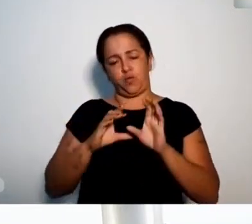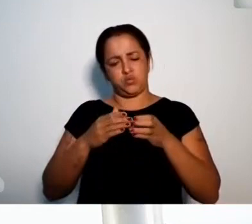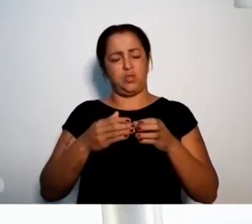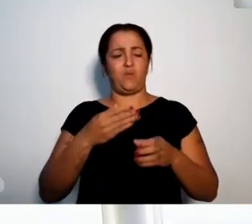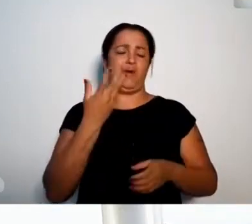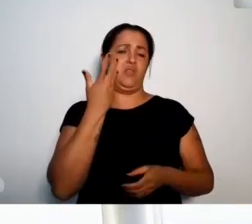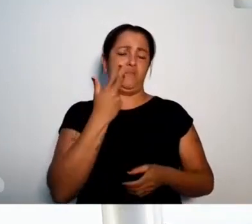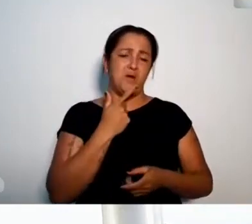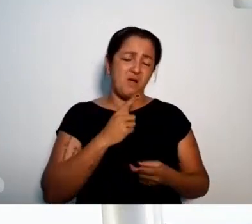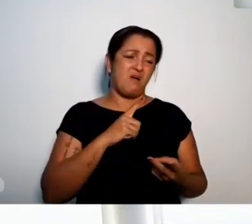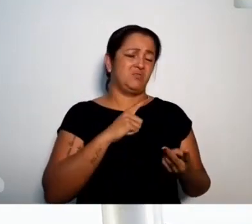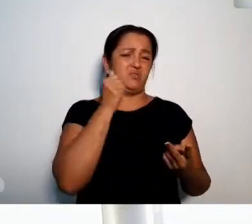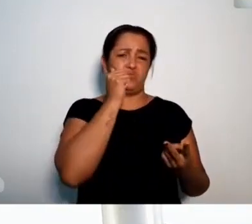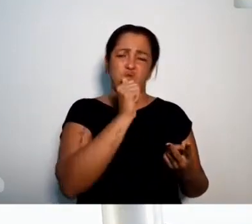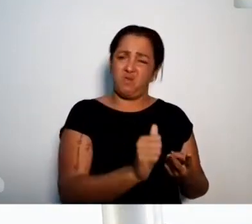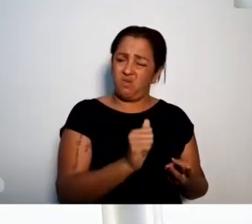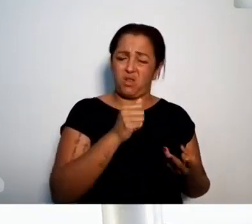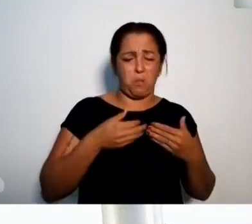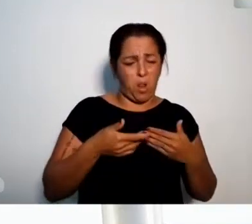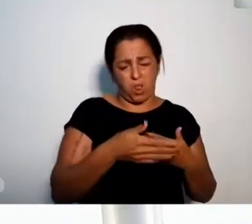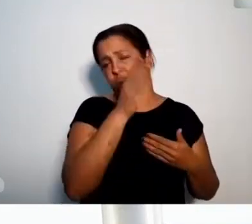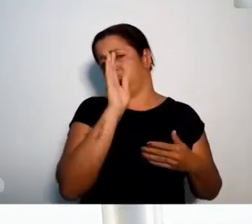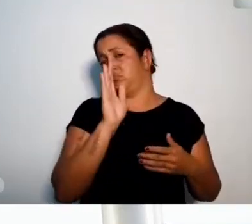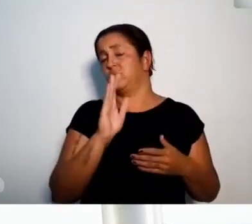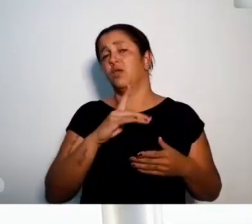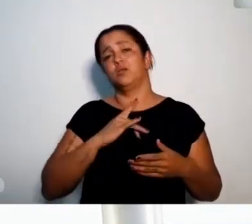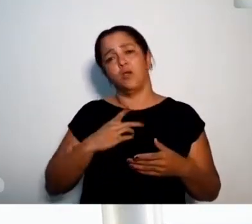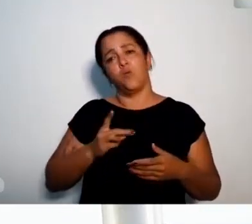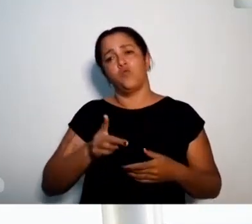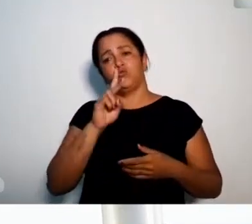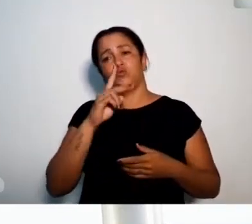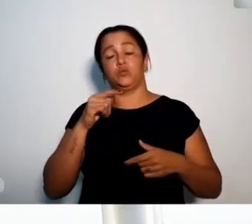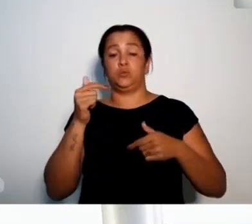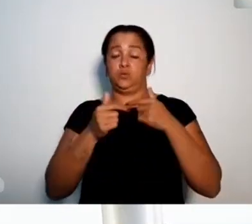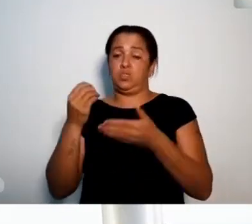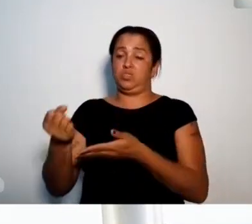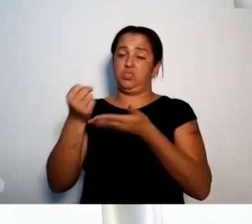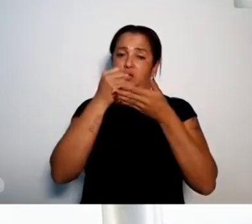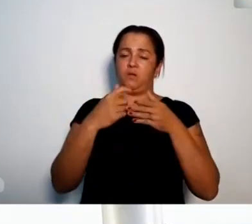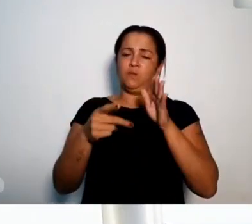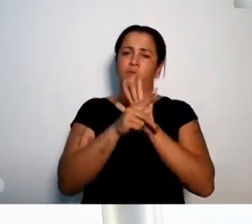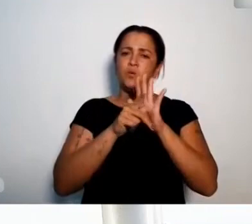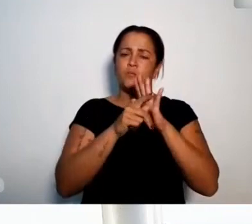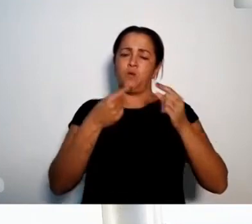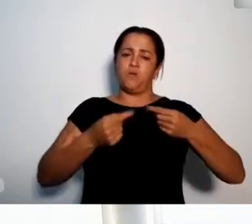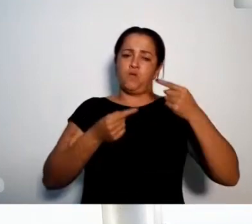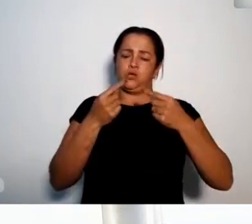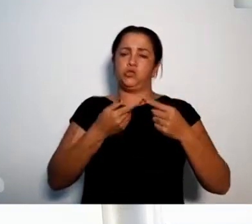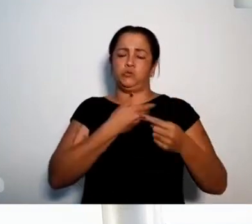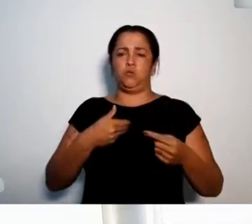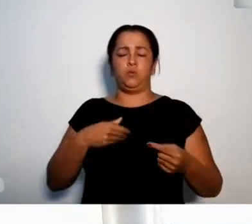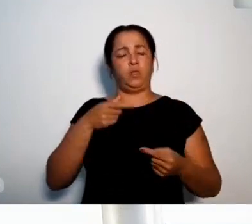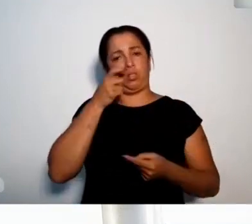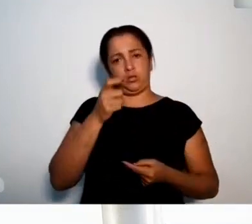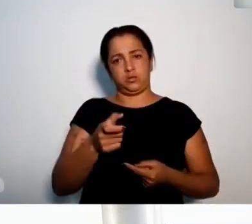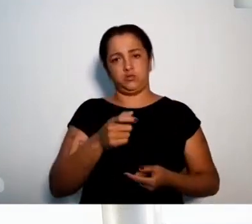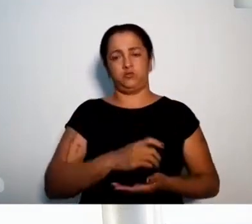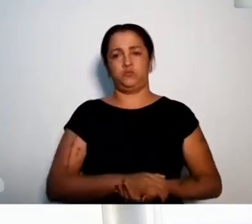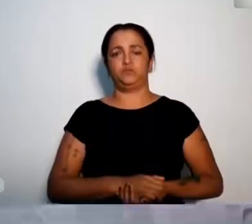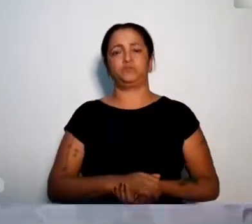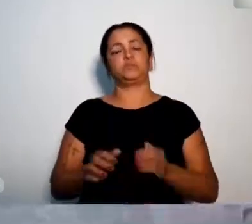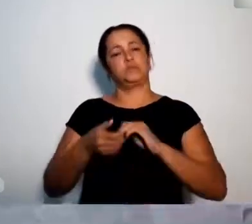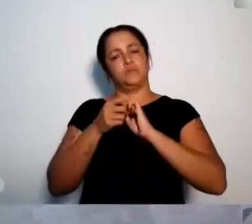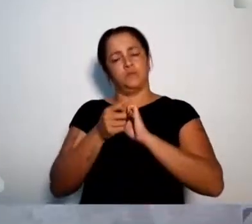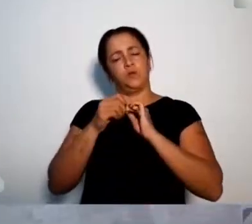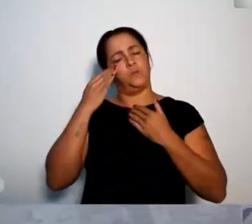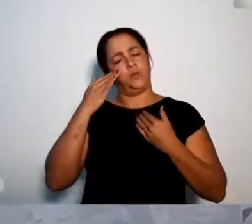das mulheres e assim por diante. Que eles continuem trazendo para nós políticas públicas interessantes. Parabéns. Obrigado, vereadora Alessandra